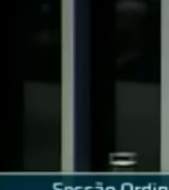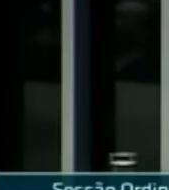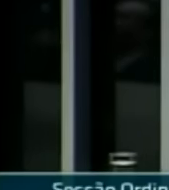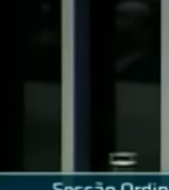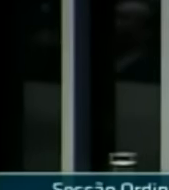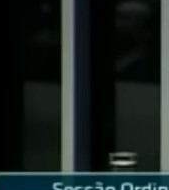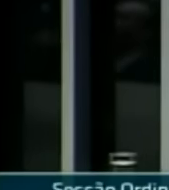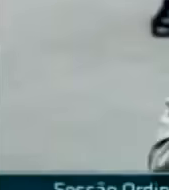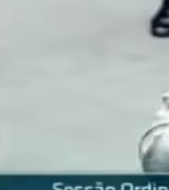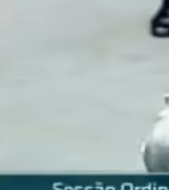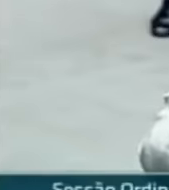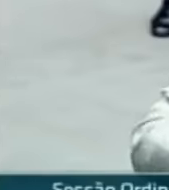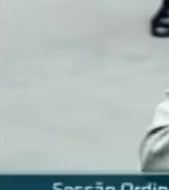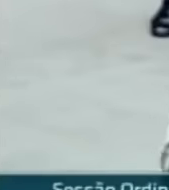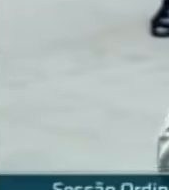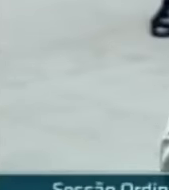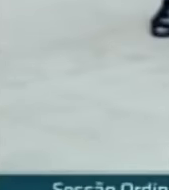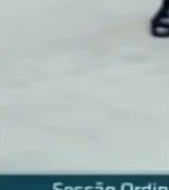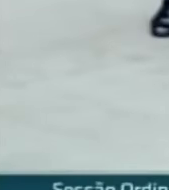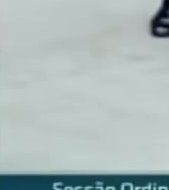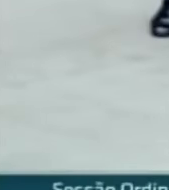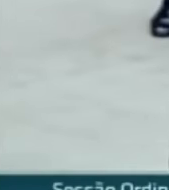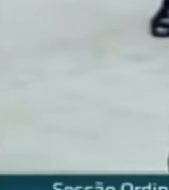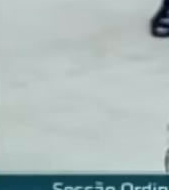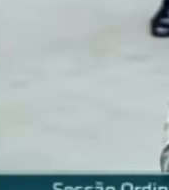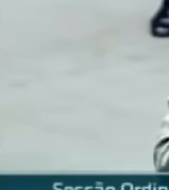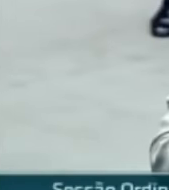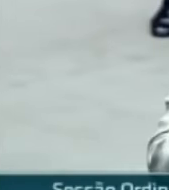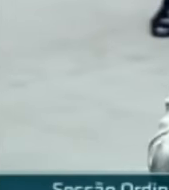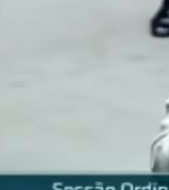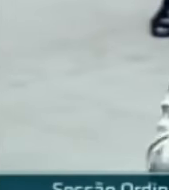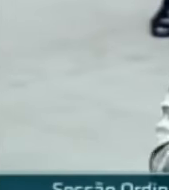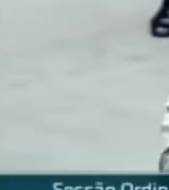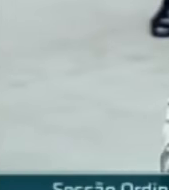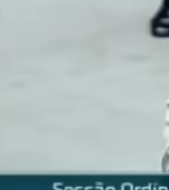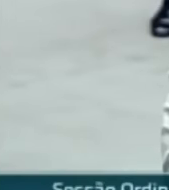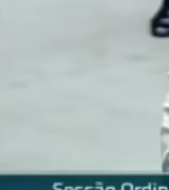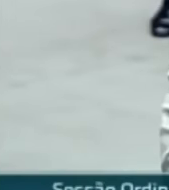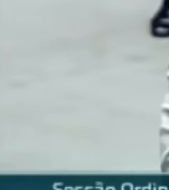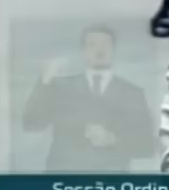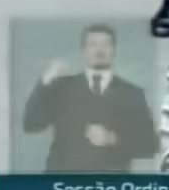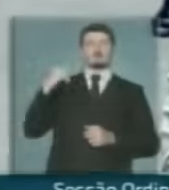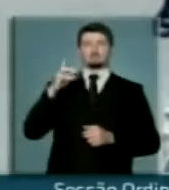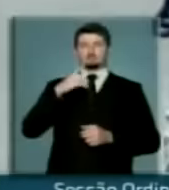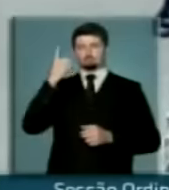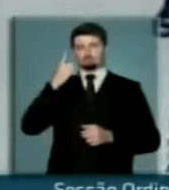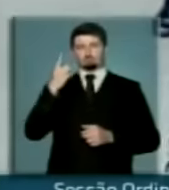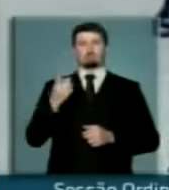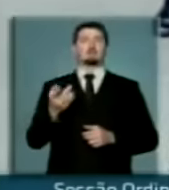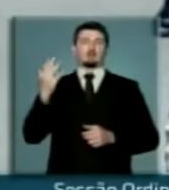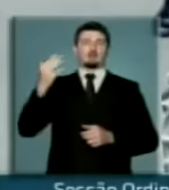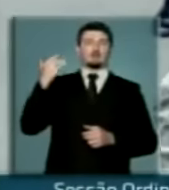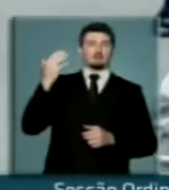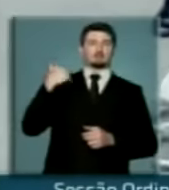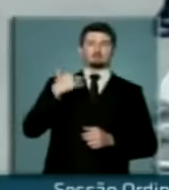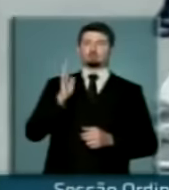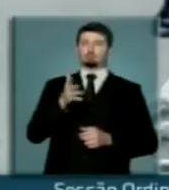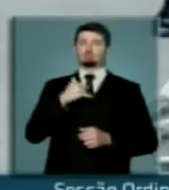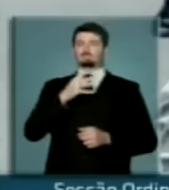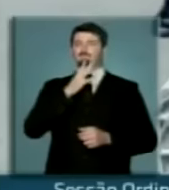Eu sempre tenho admiração pela Vossa Excelência, mesmo antes de Vossa Excelência ser um parlamentar